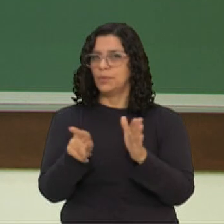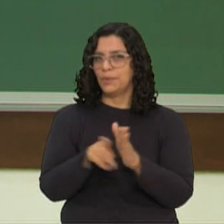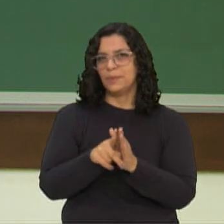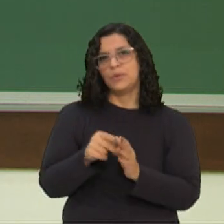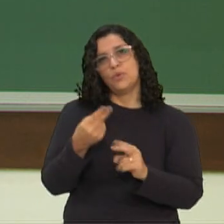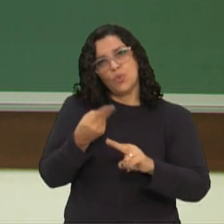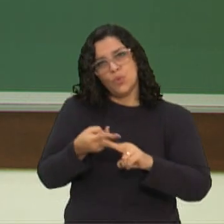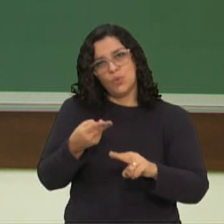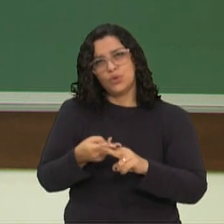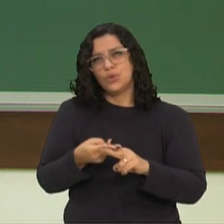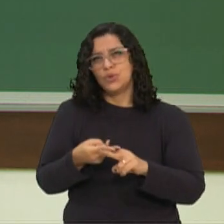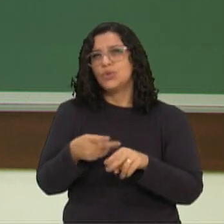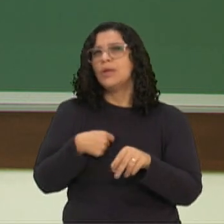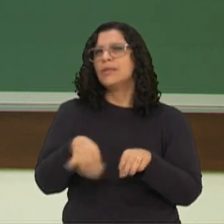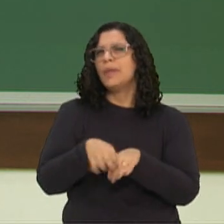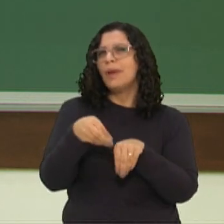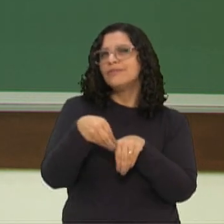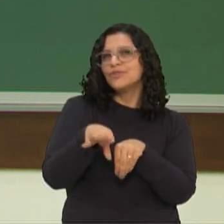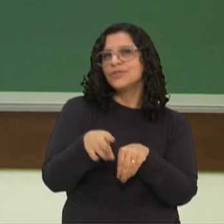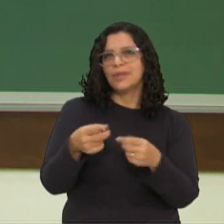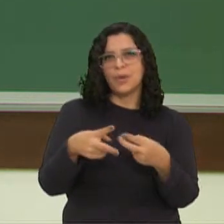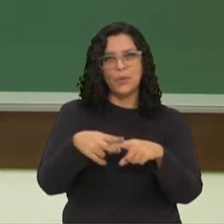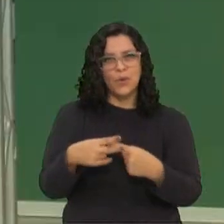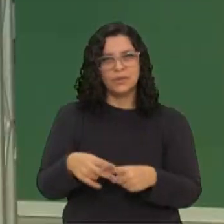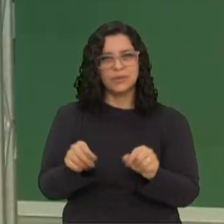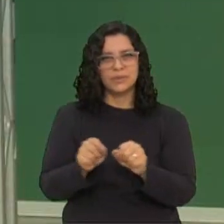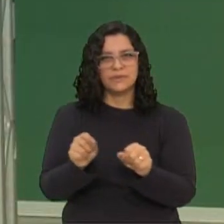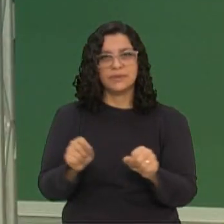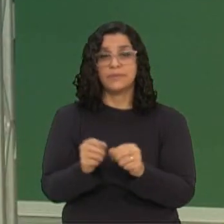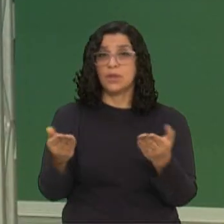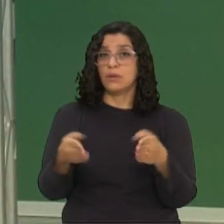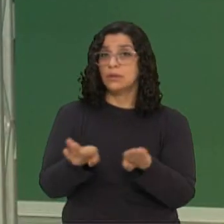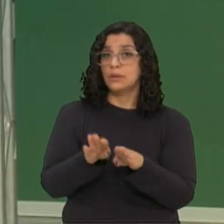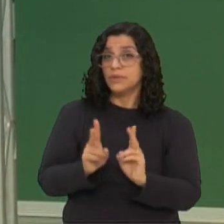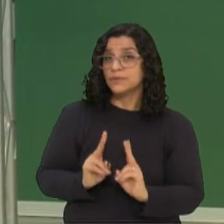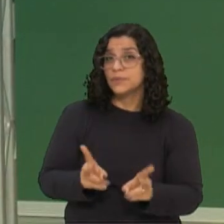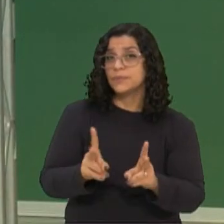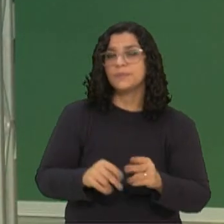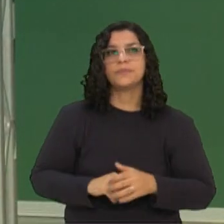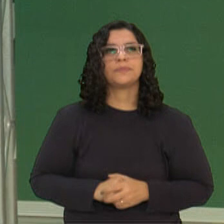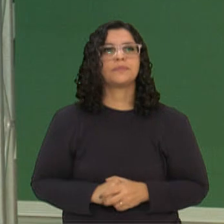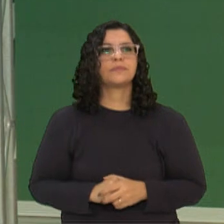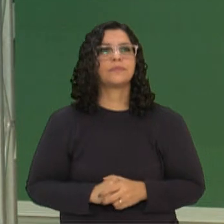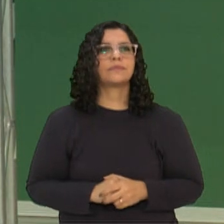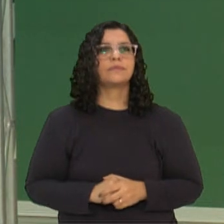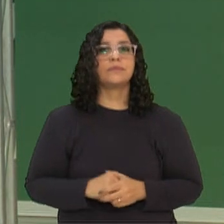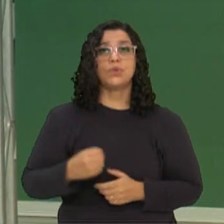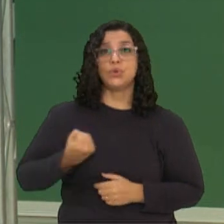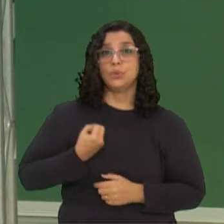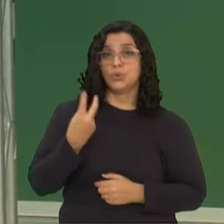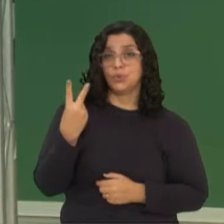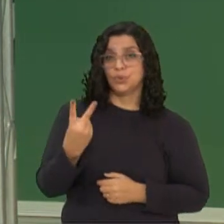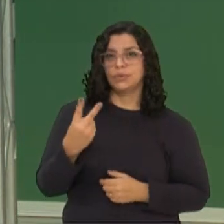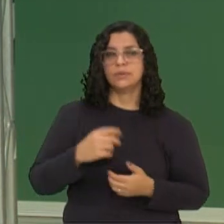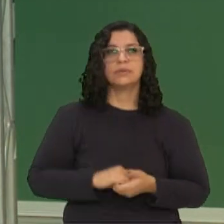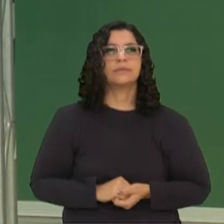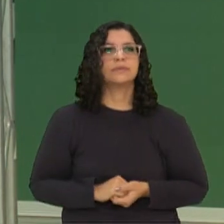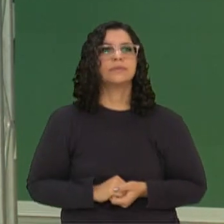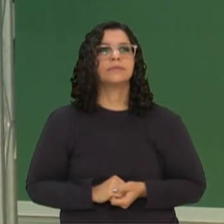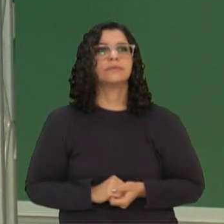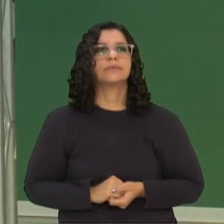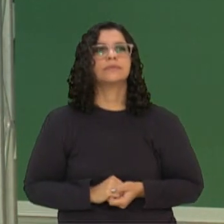Então, tá só essa retificação aí a fazer. Vamos passar aqui, então, para frente. O segundo